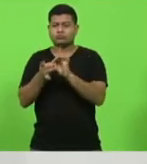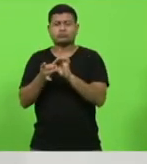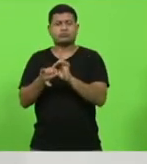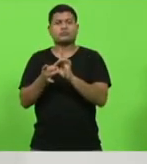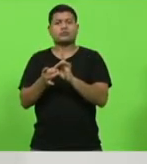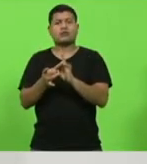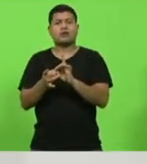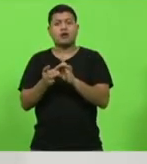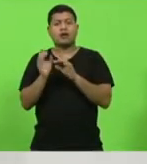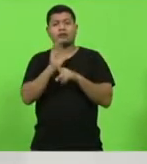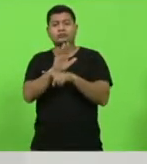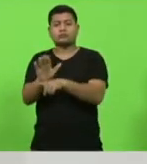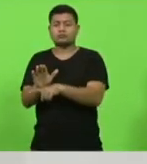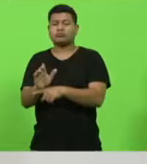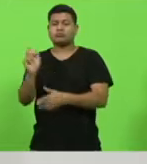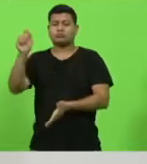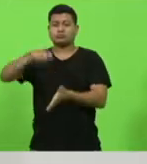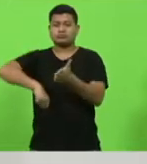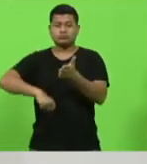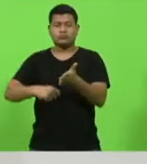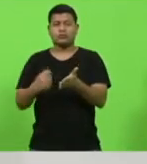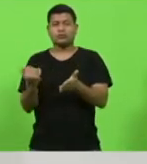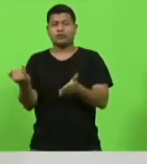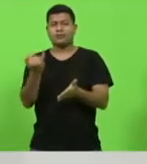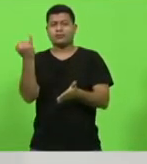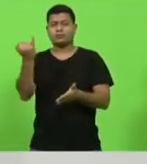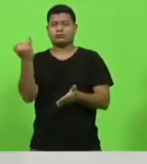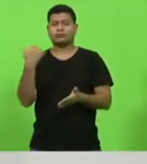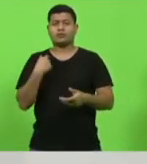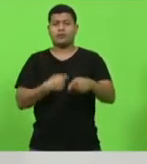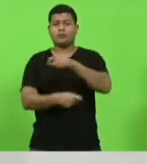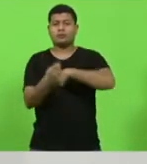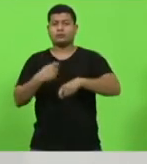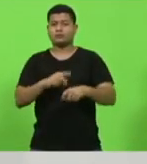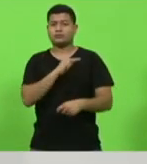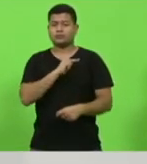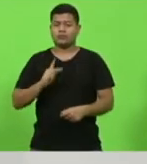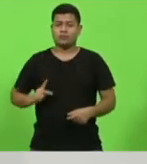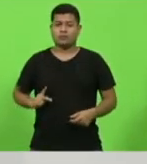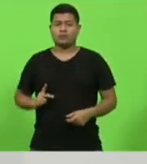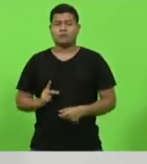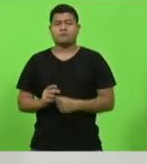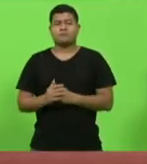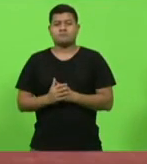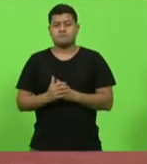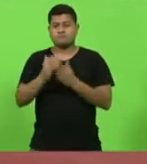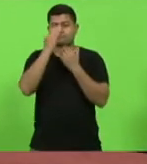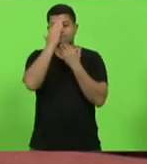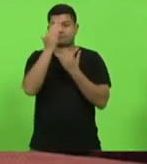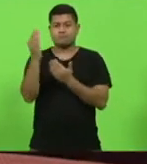importante para uma administração pública séria e transparente Muito obrigado